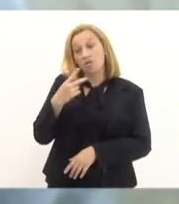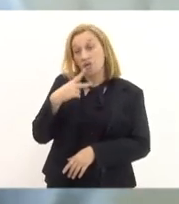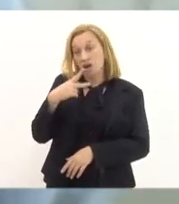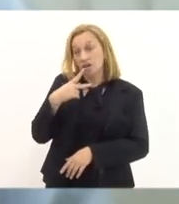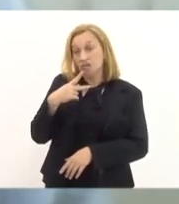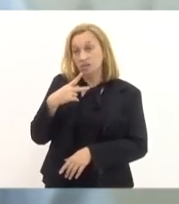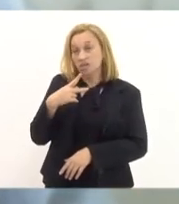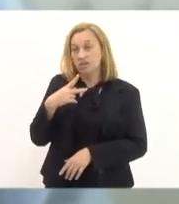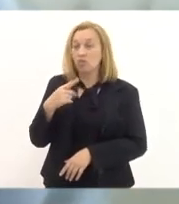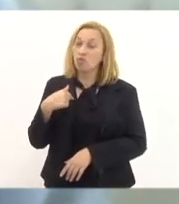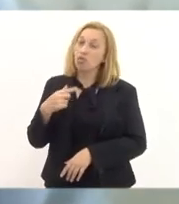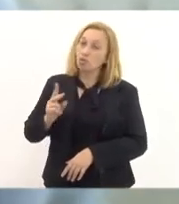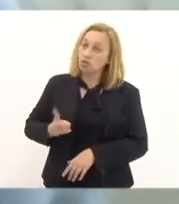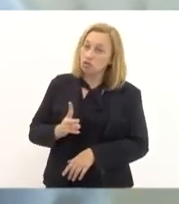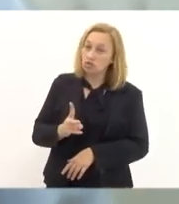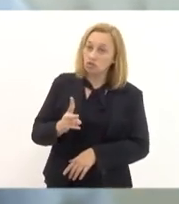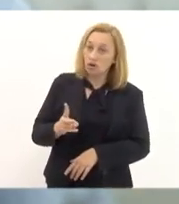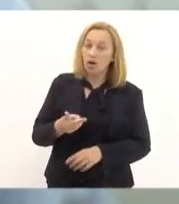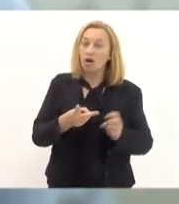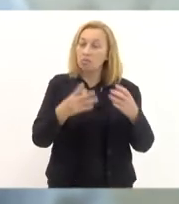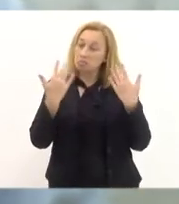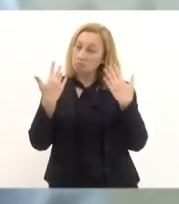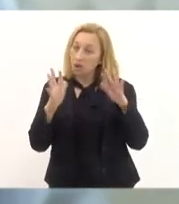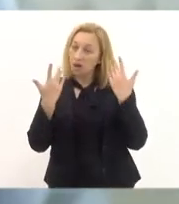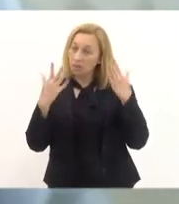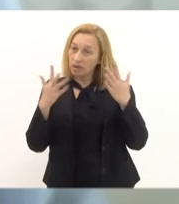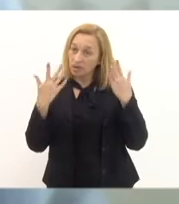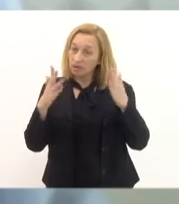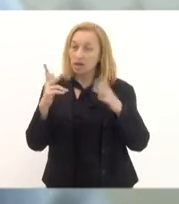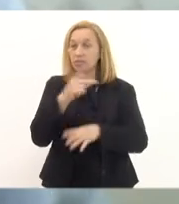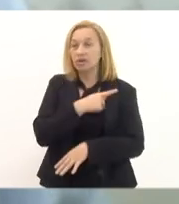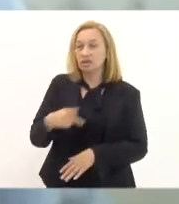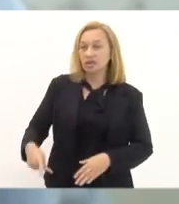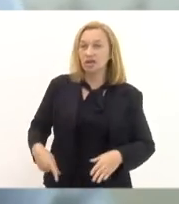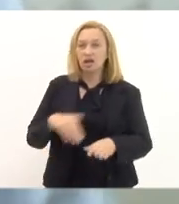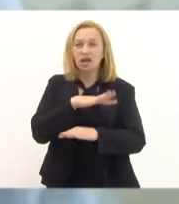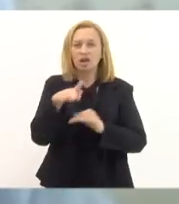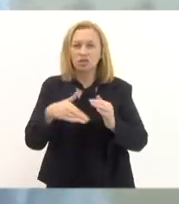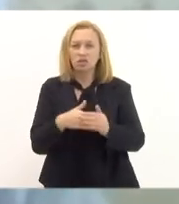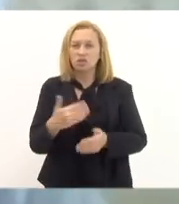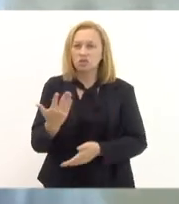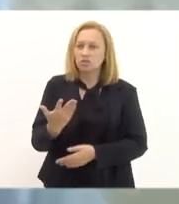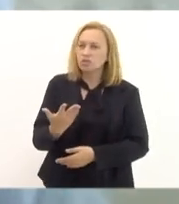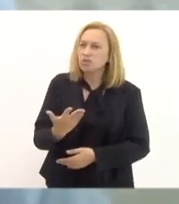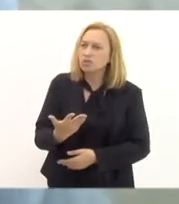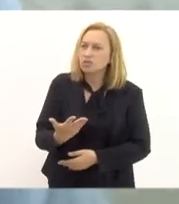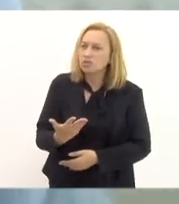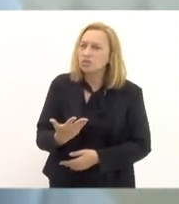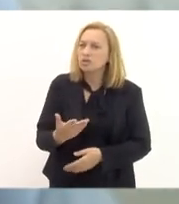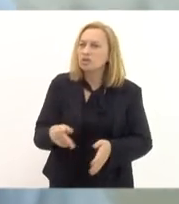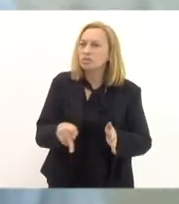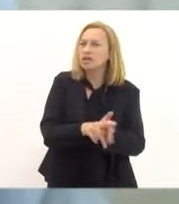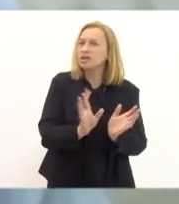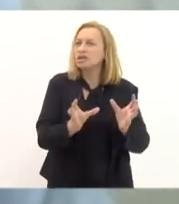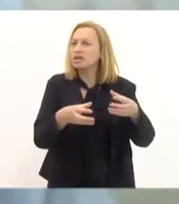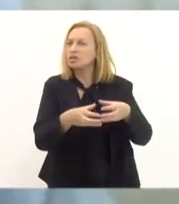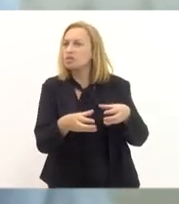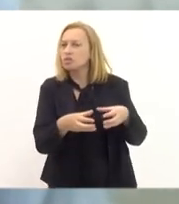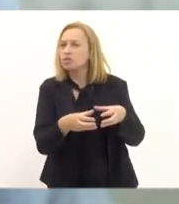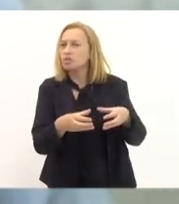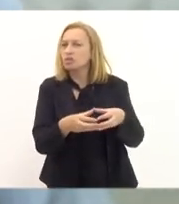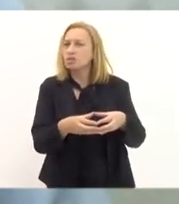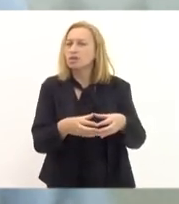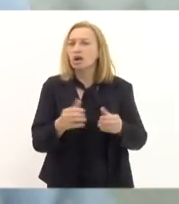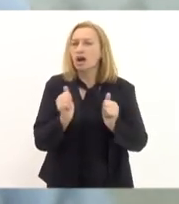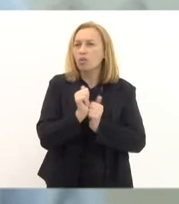continuar parabenizar a senhora Presidente a todos os componentes O que